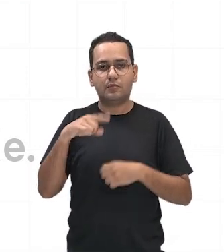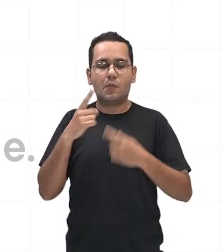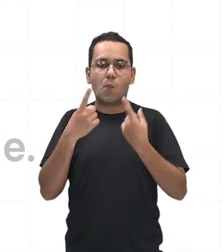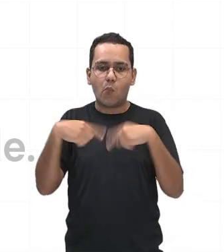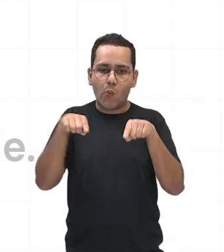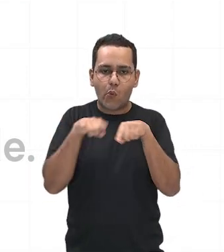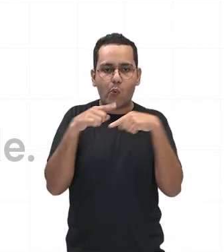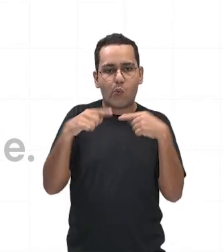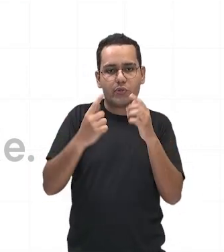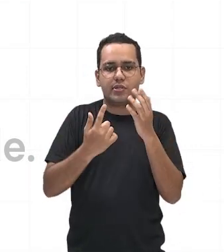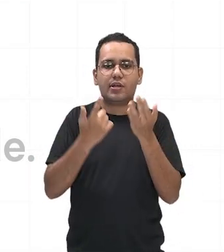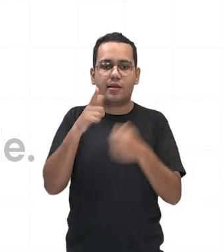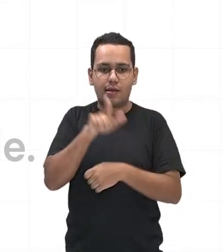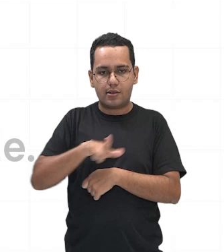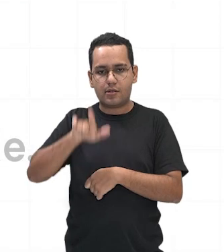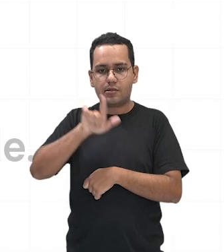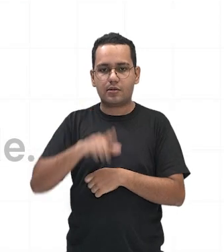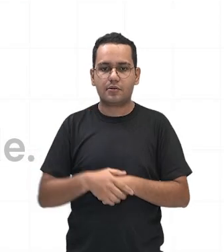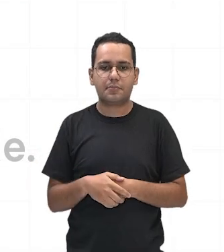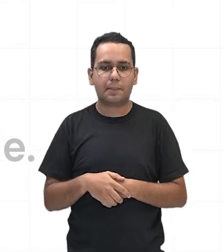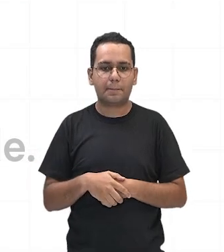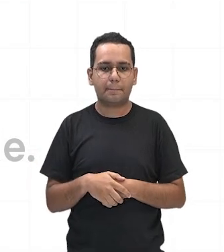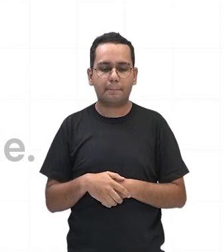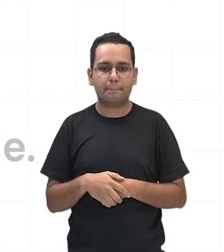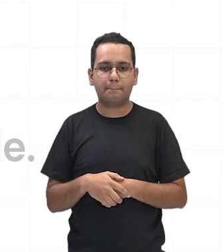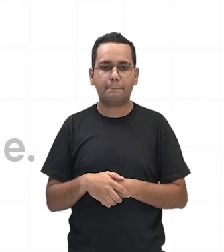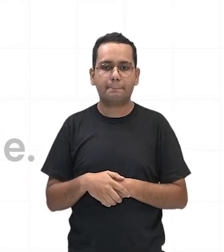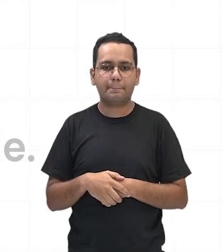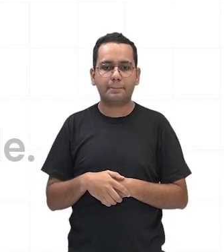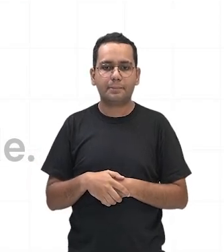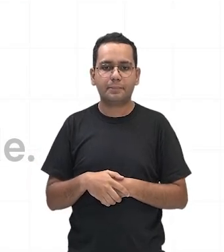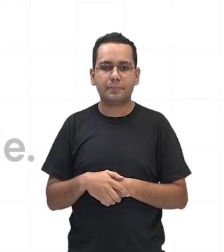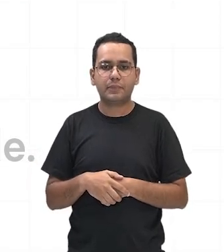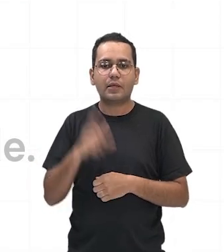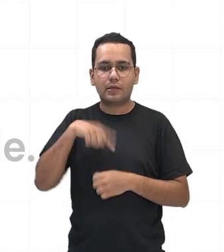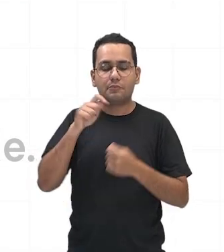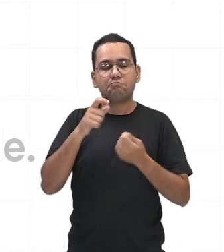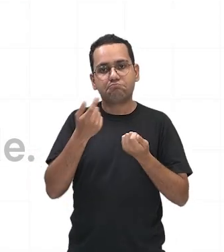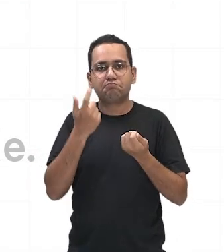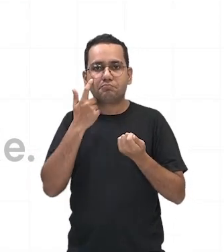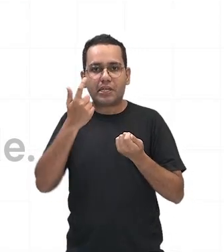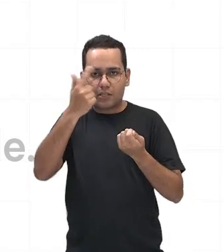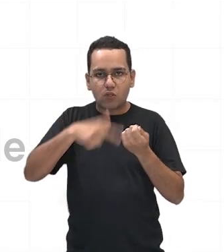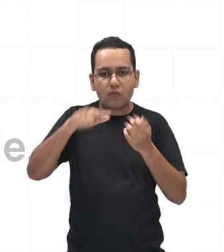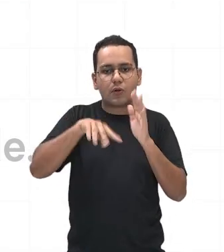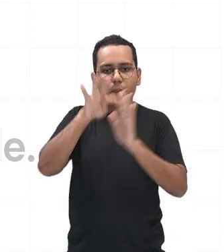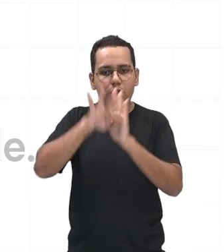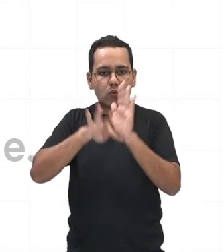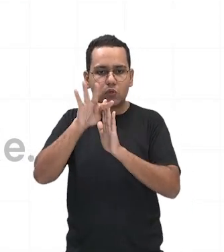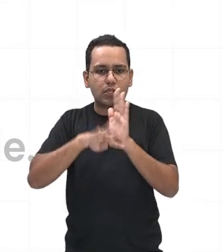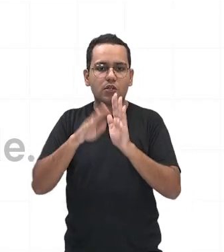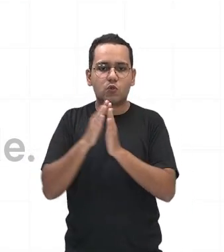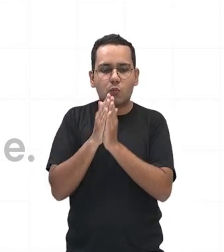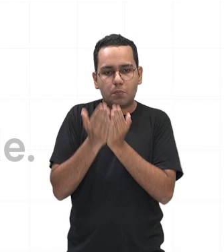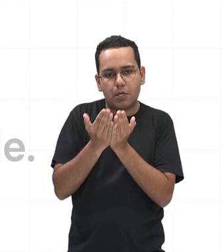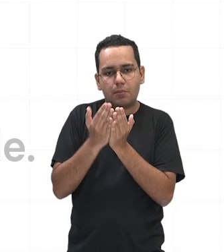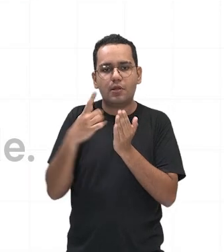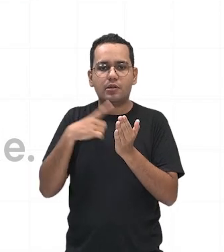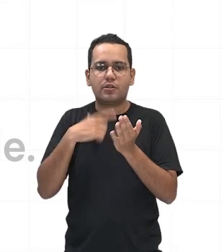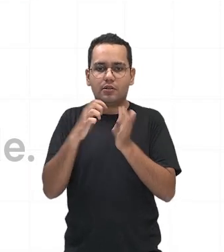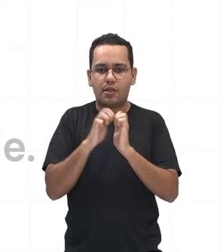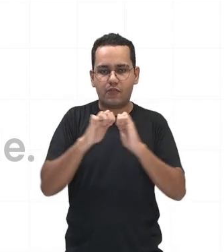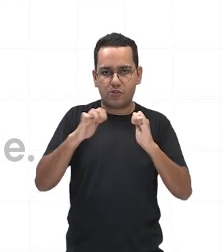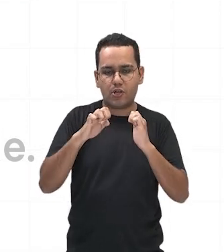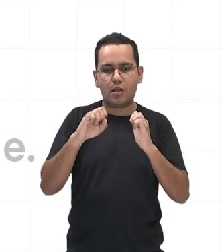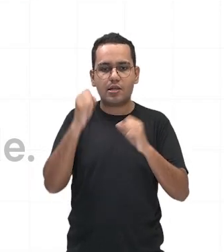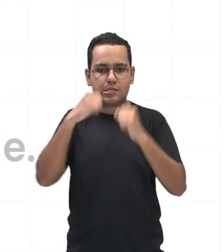paródias, literárias, que recriaram textos bíblicos, o Evangelho, os Salmos, orações e hinos